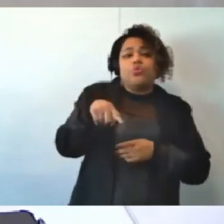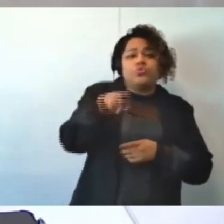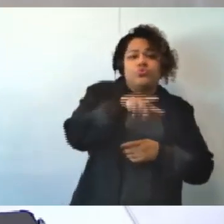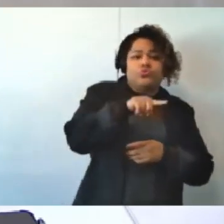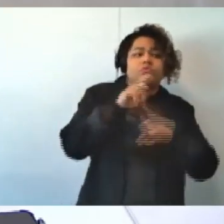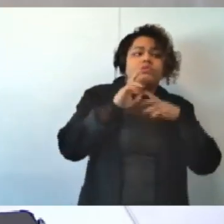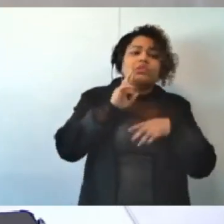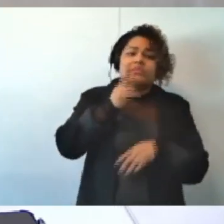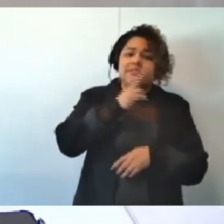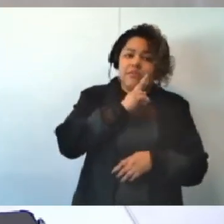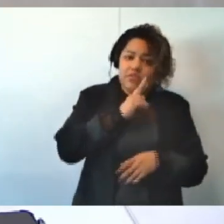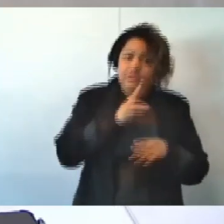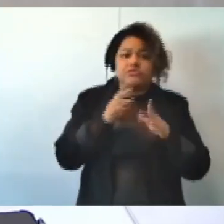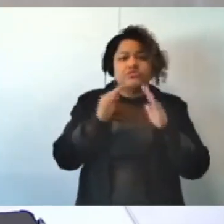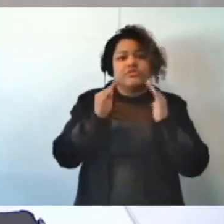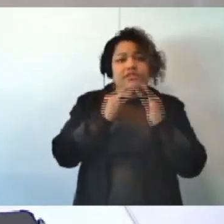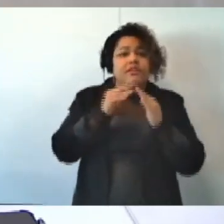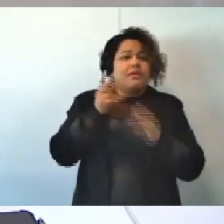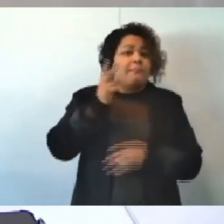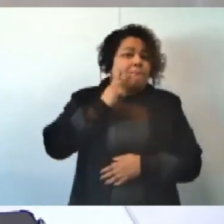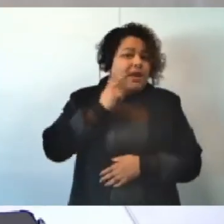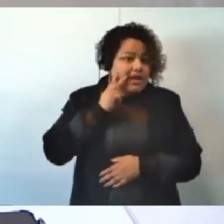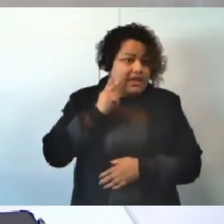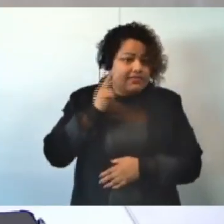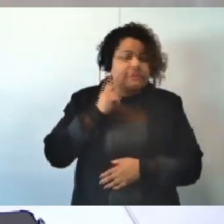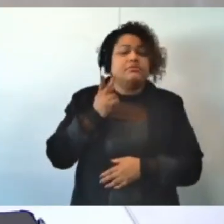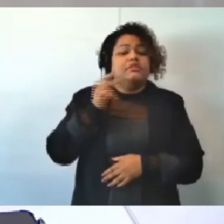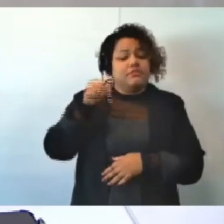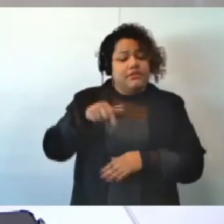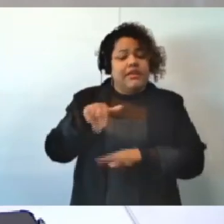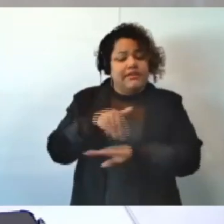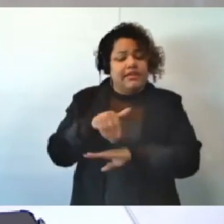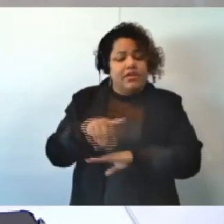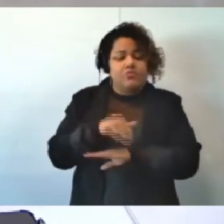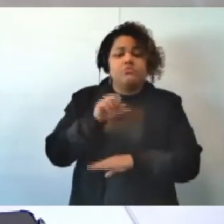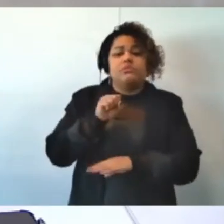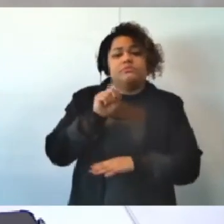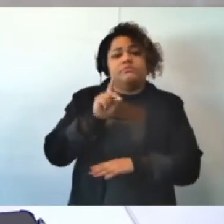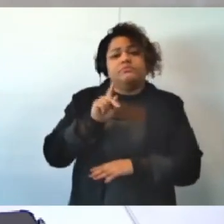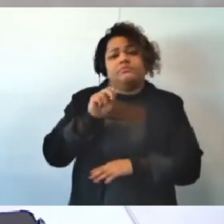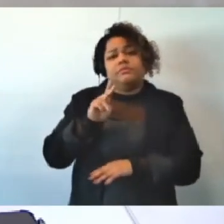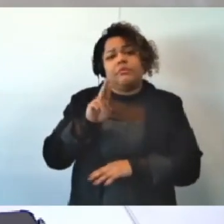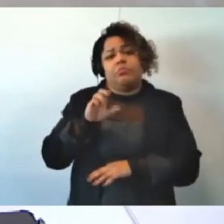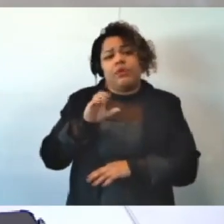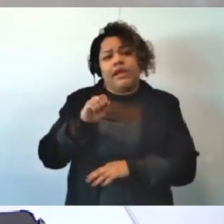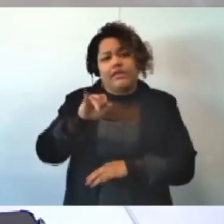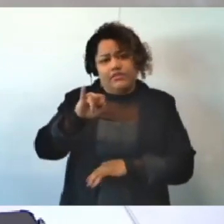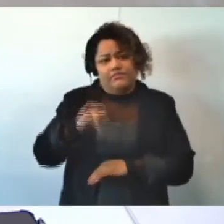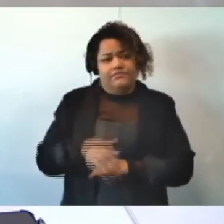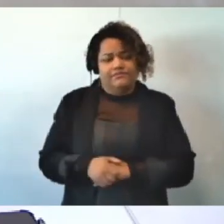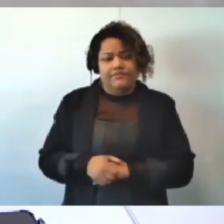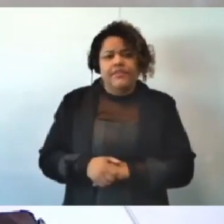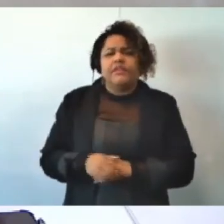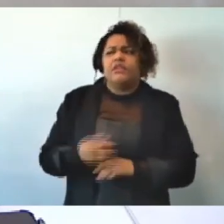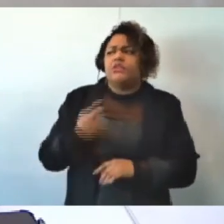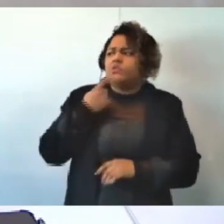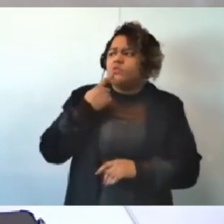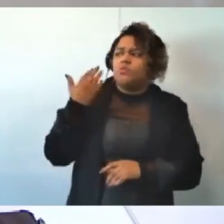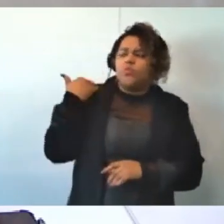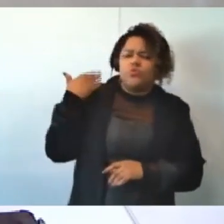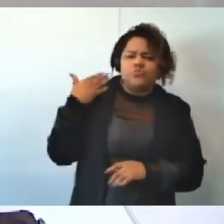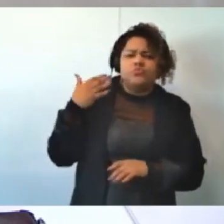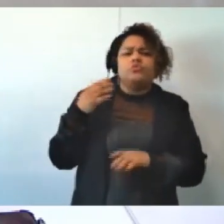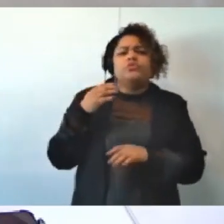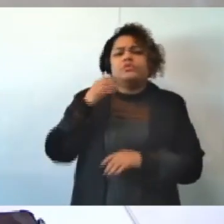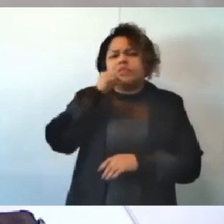Sapucaí. Porque no final de semana, o último final de semana, que foi final de semana do dia 10, que é o melhor